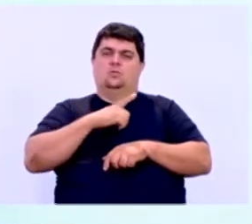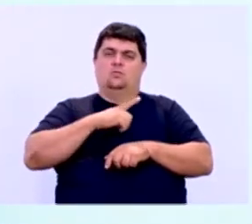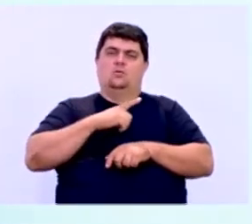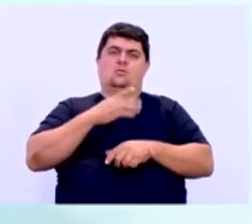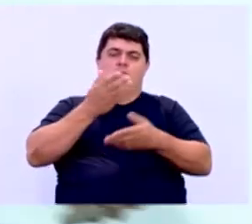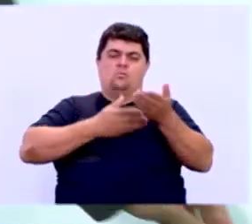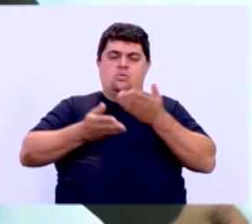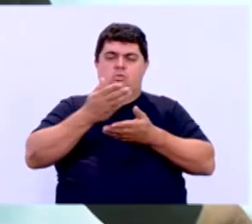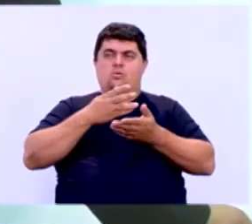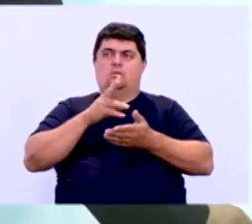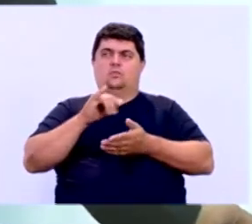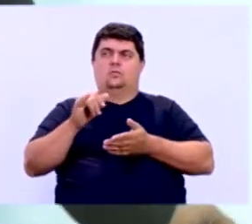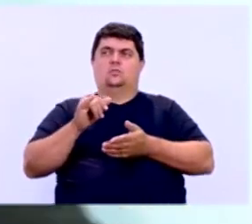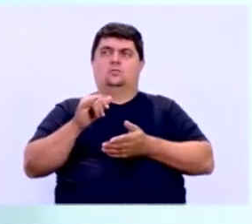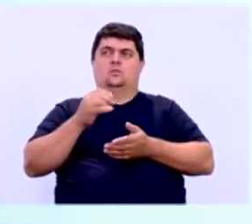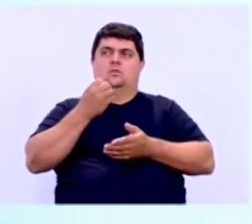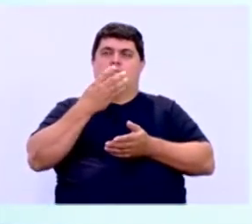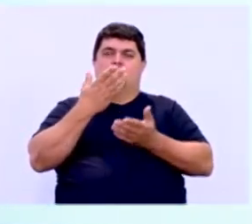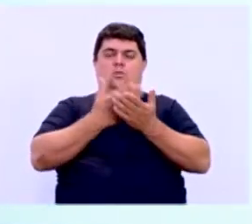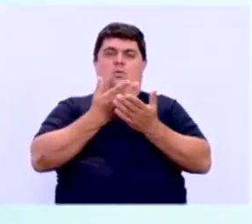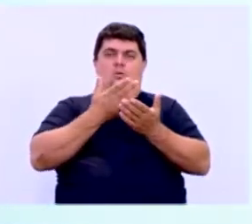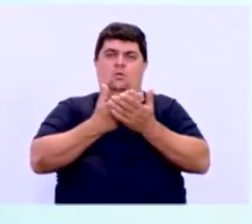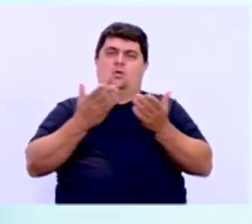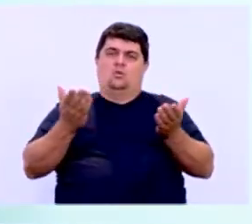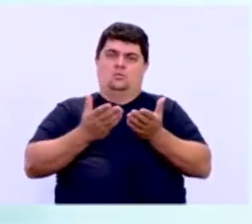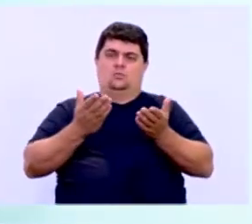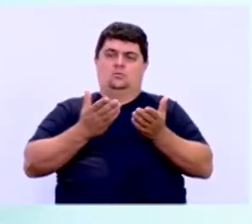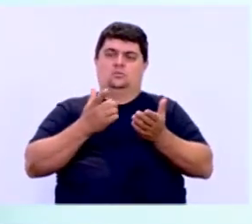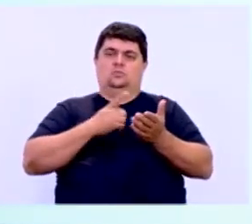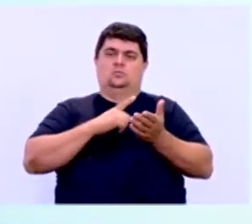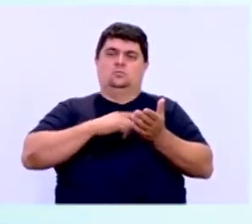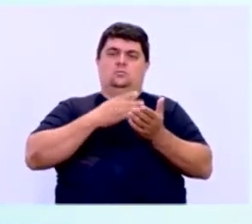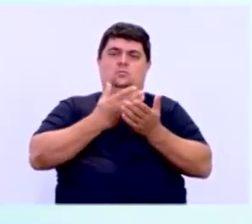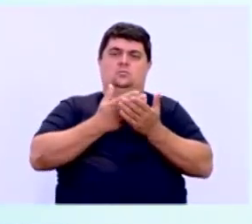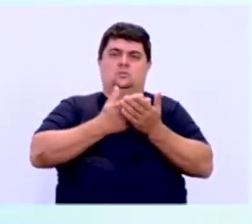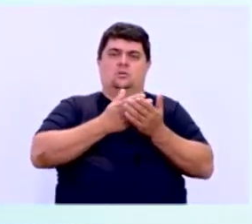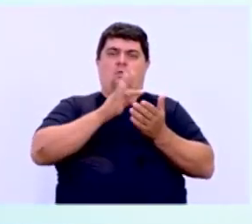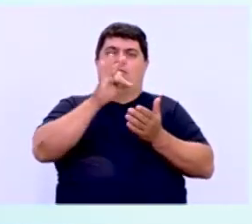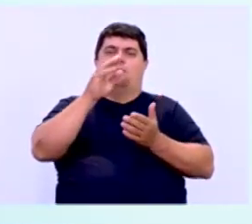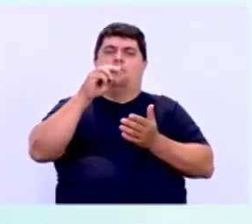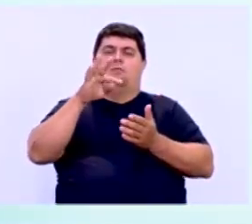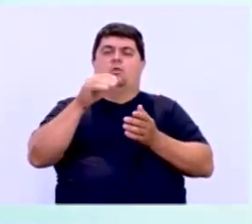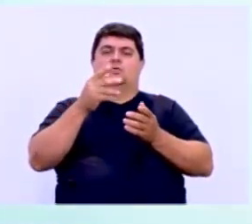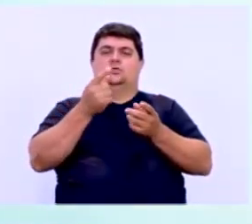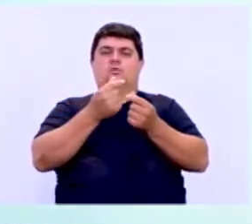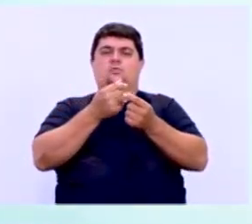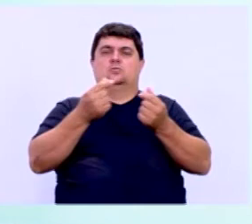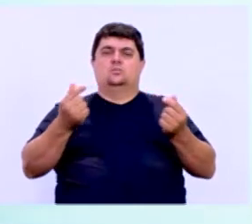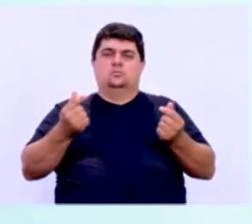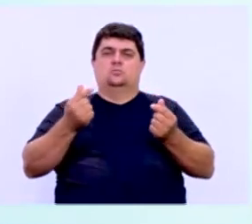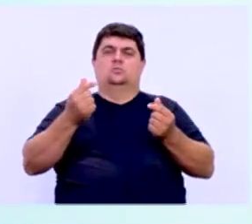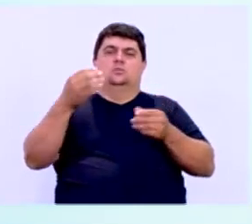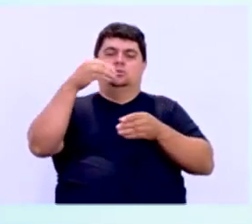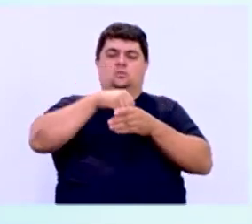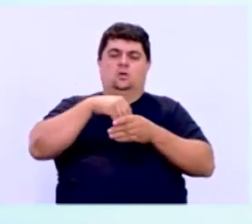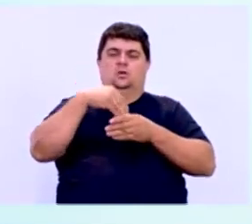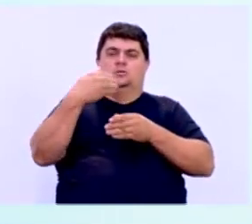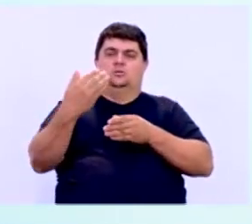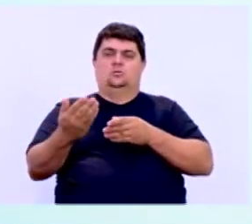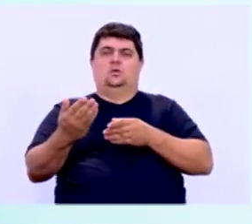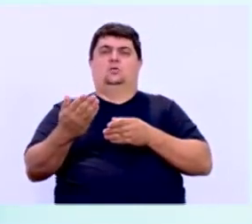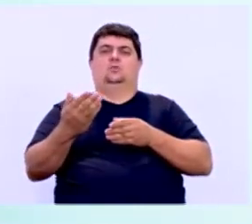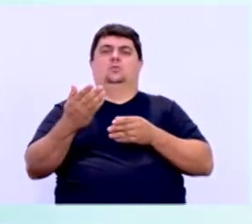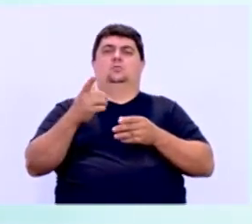participar, né? Muito proveitosa a aula de hoje, né? Nós estudamos acerca de fontes de financiamento interna e externa,